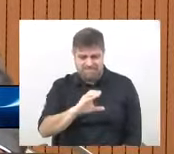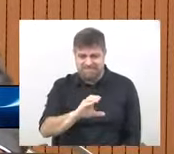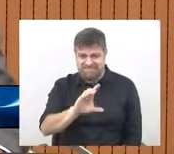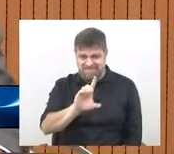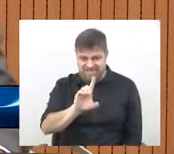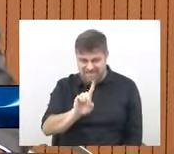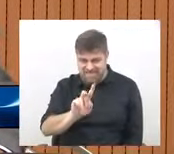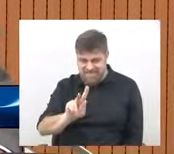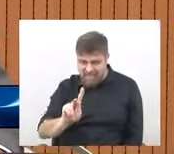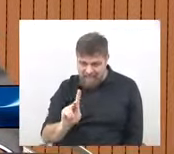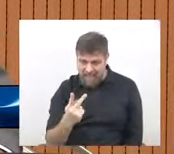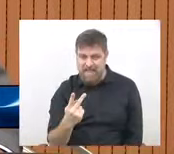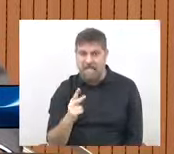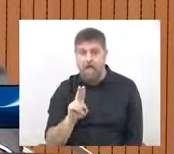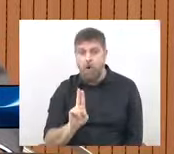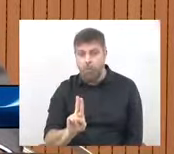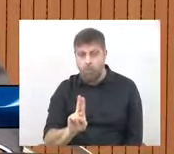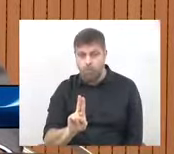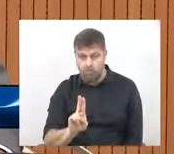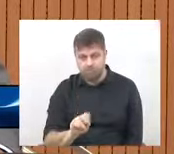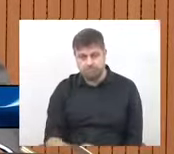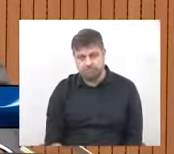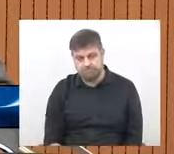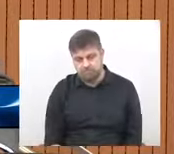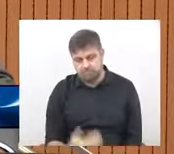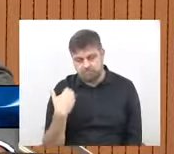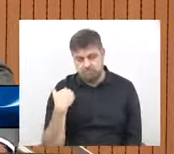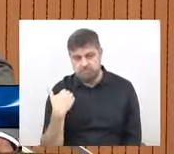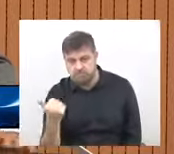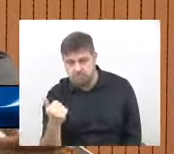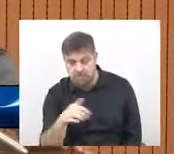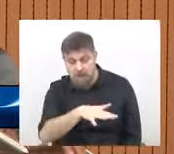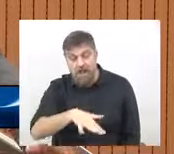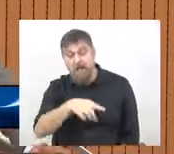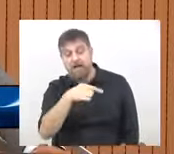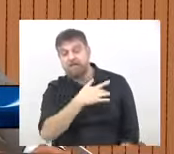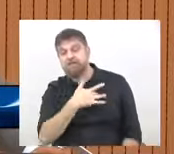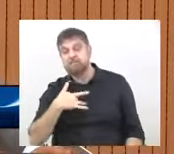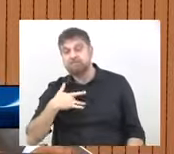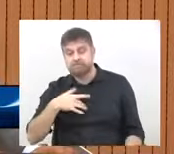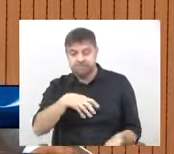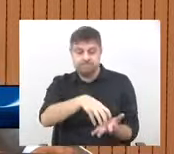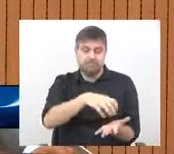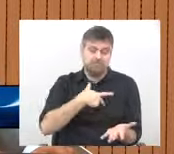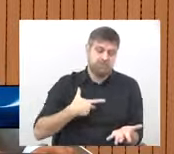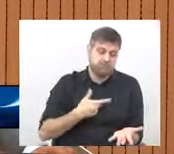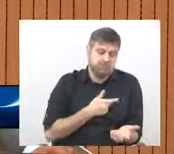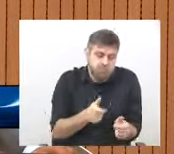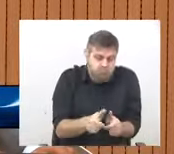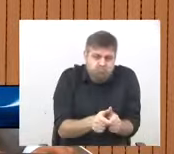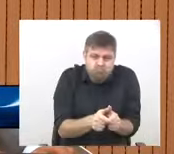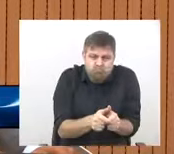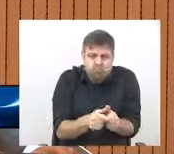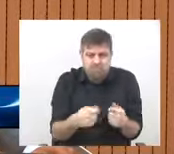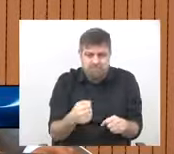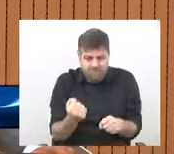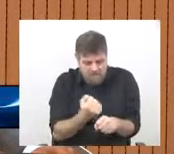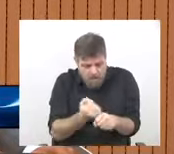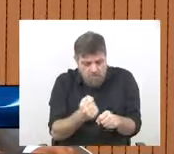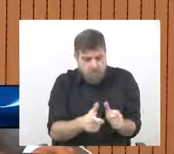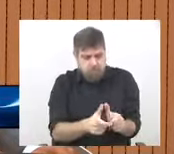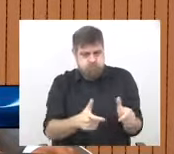me procuraram na questão da saúde. O posto de saúde aqui precisa de ampliação, o posto de saúde precisa de